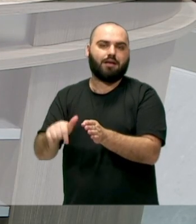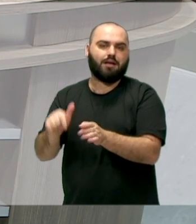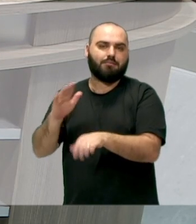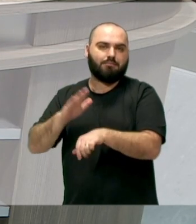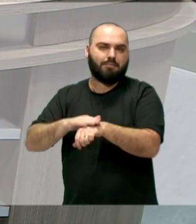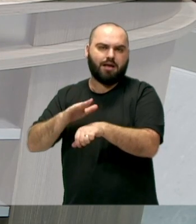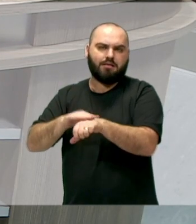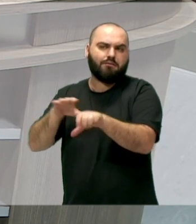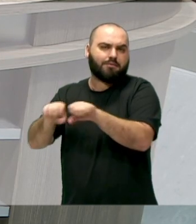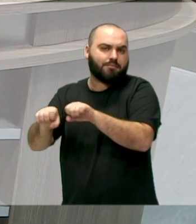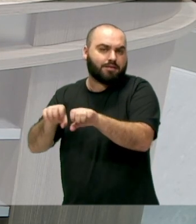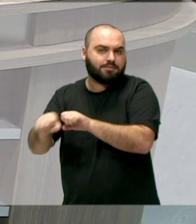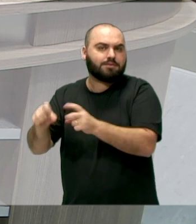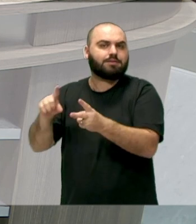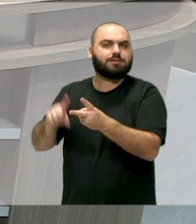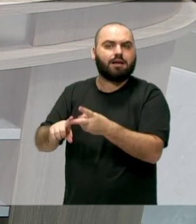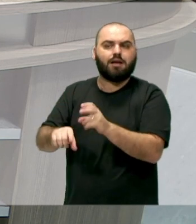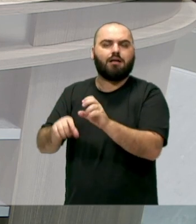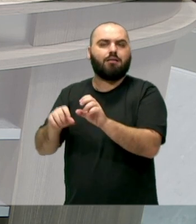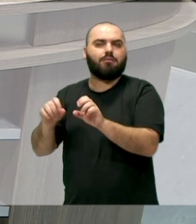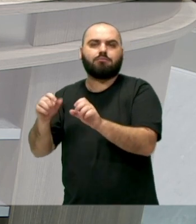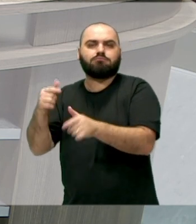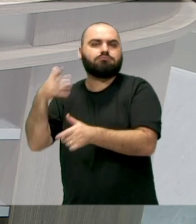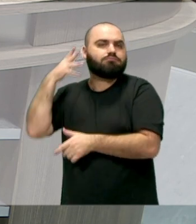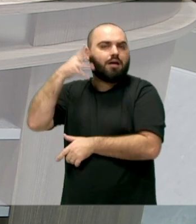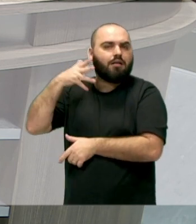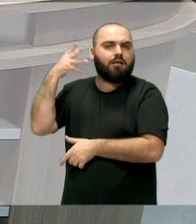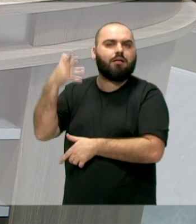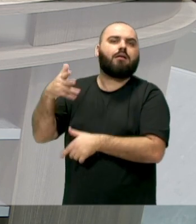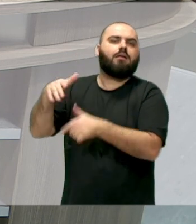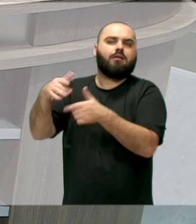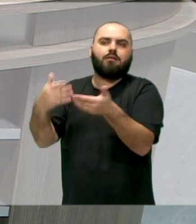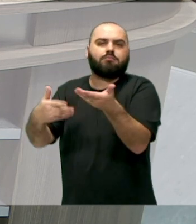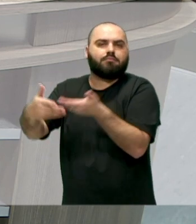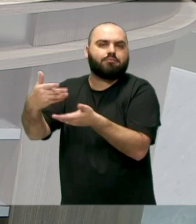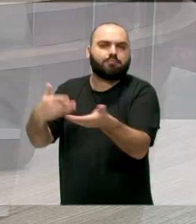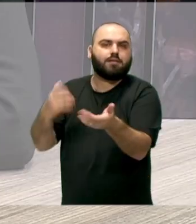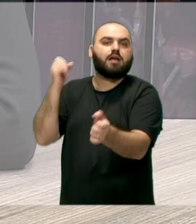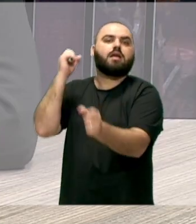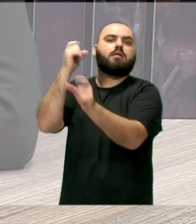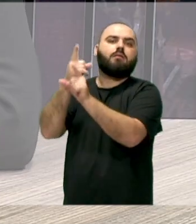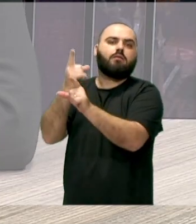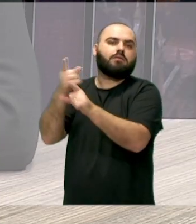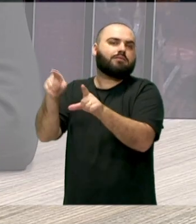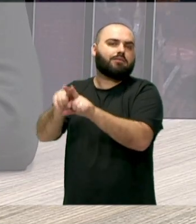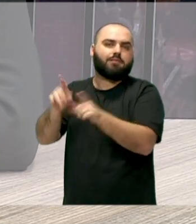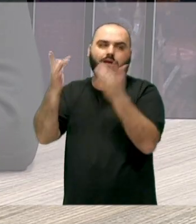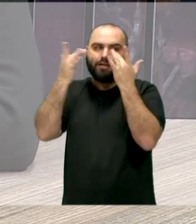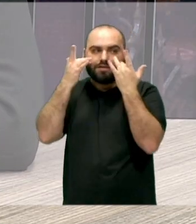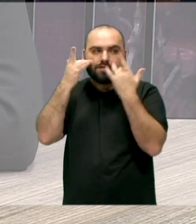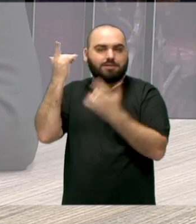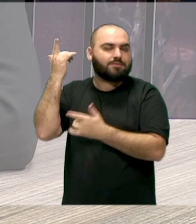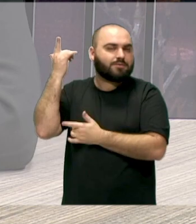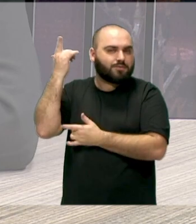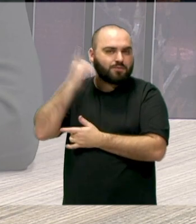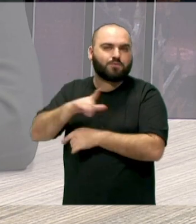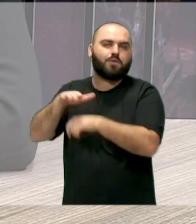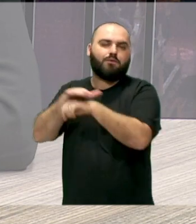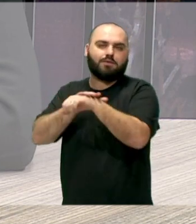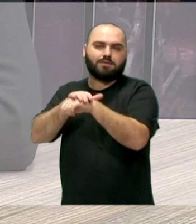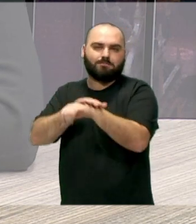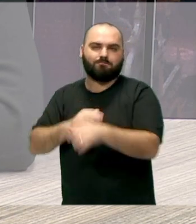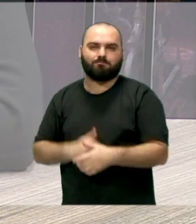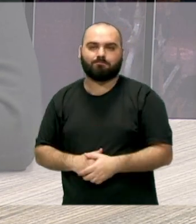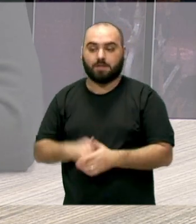de formação, de workshops e de encontros, né, para os artistas conversarem. Esse palco vai